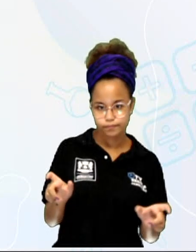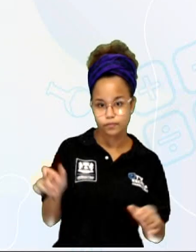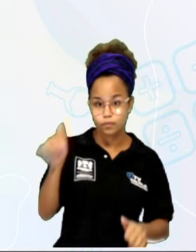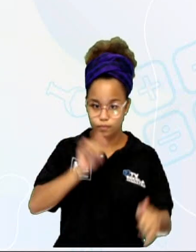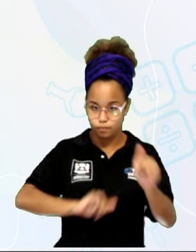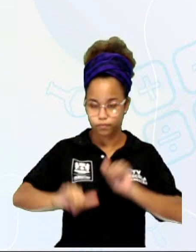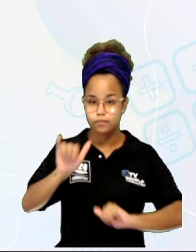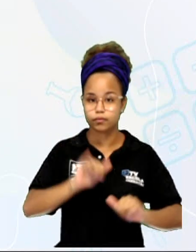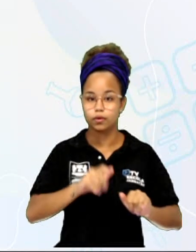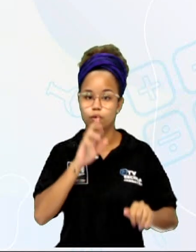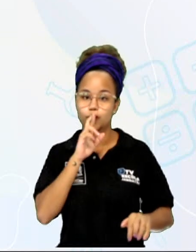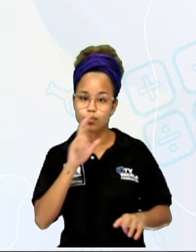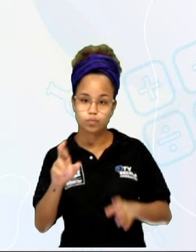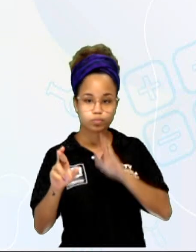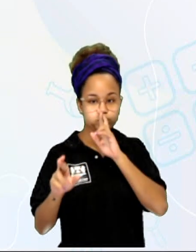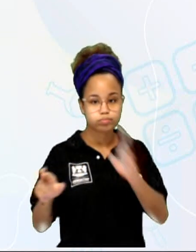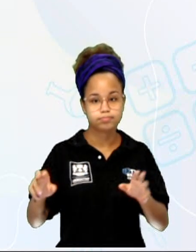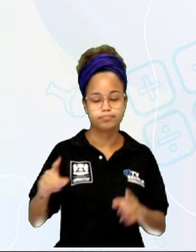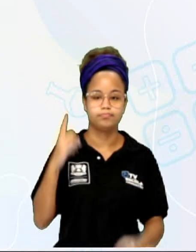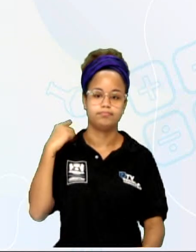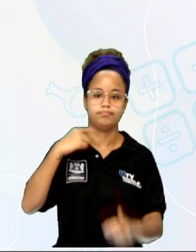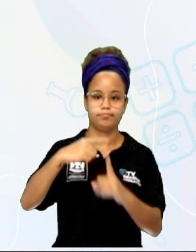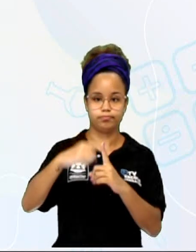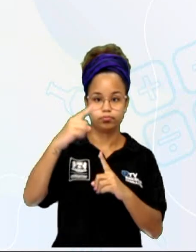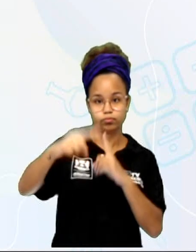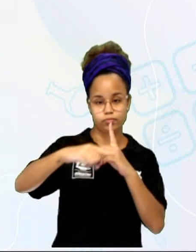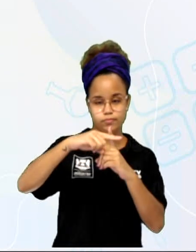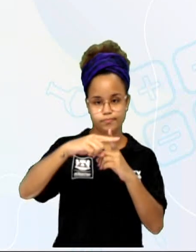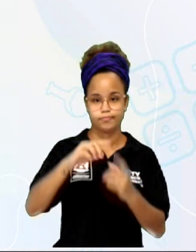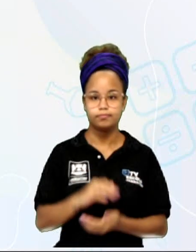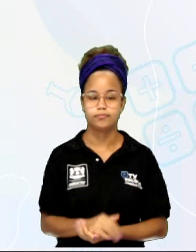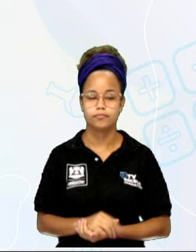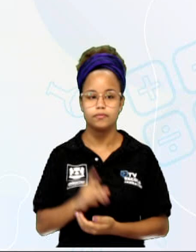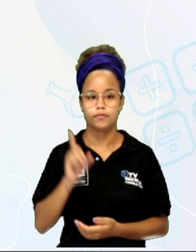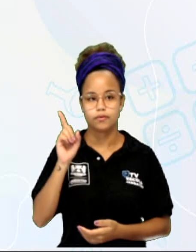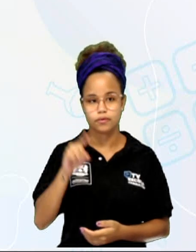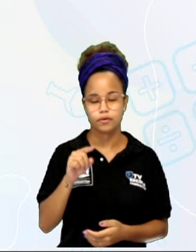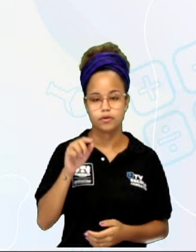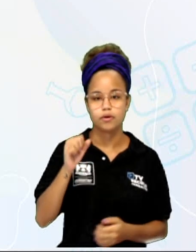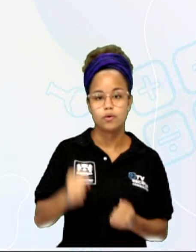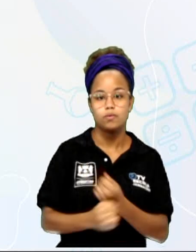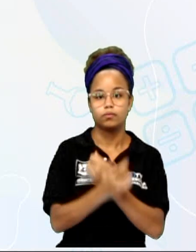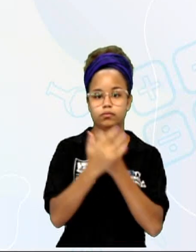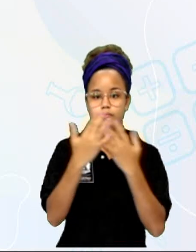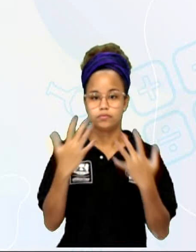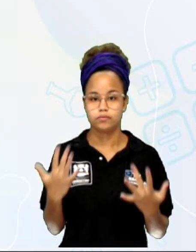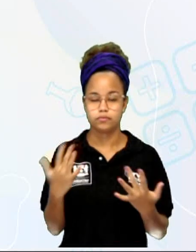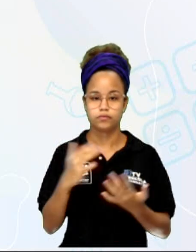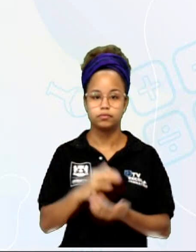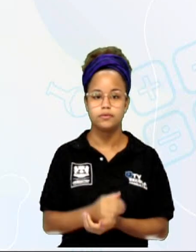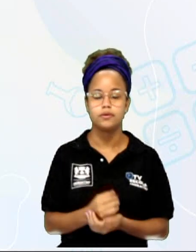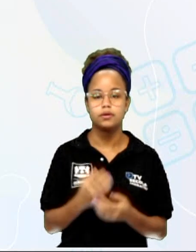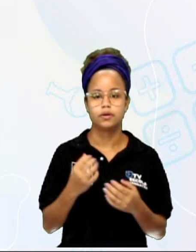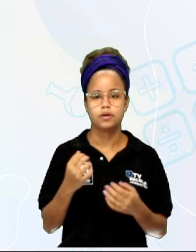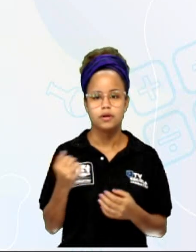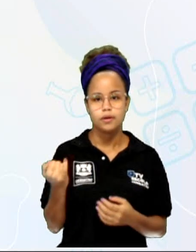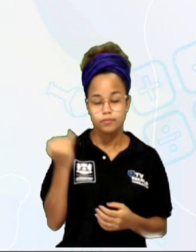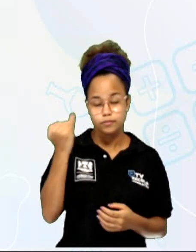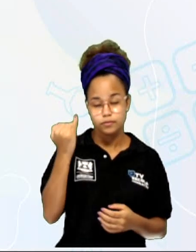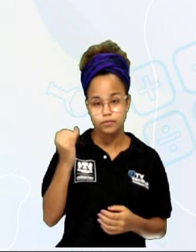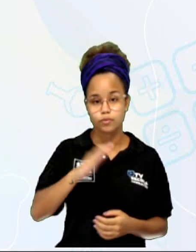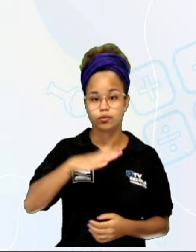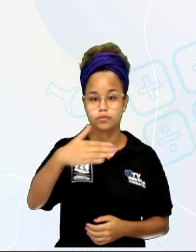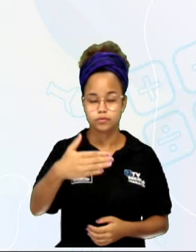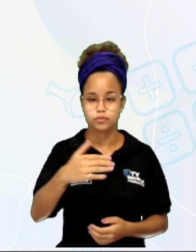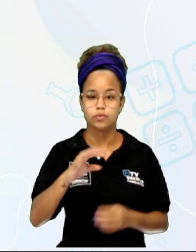químicas. Uma quantidade é estequiométrica, ou essa razão é estequiométrica, ela é ideal quando